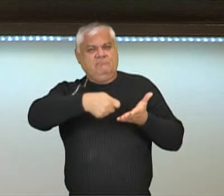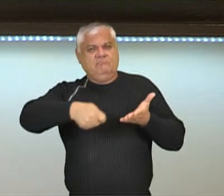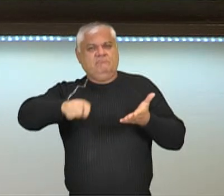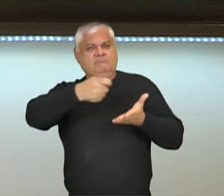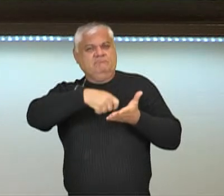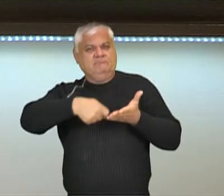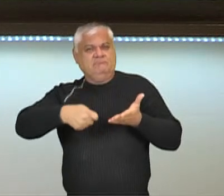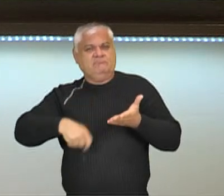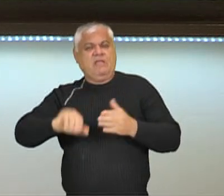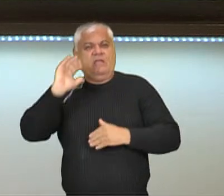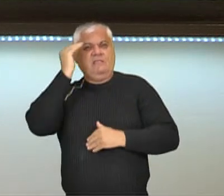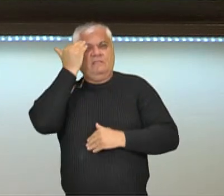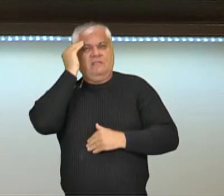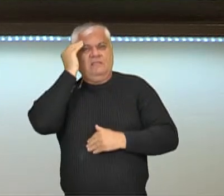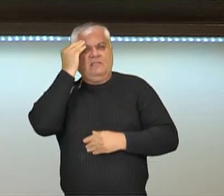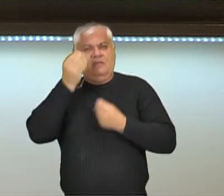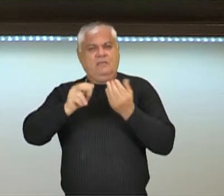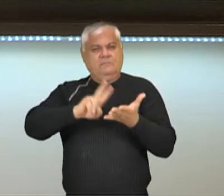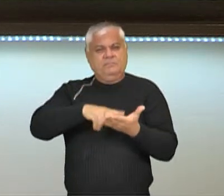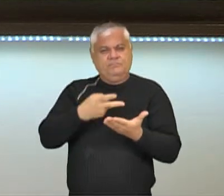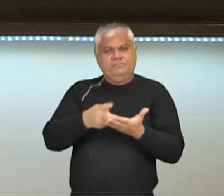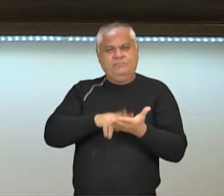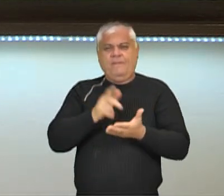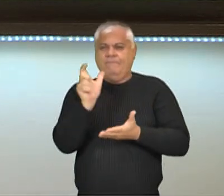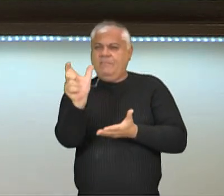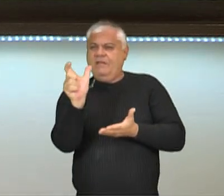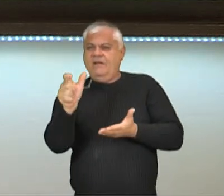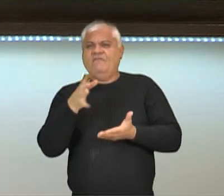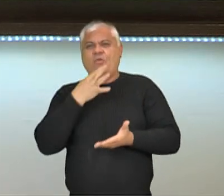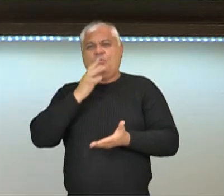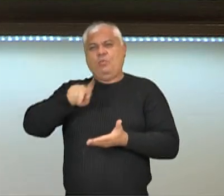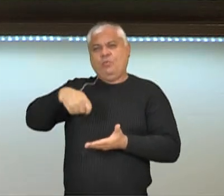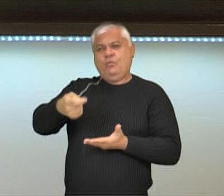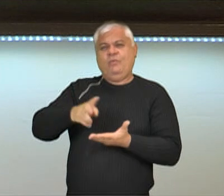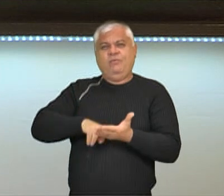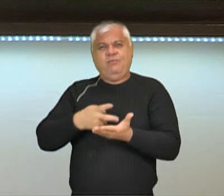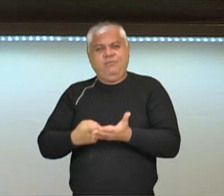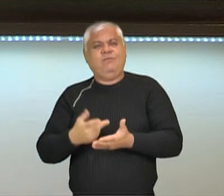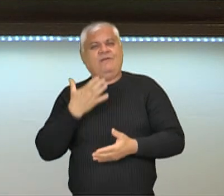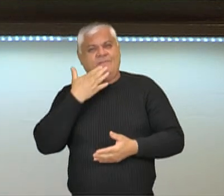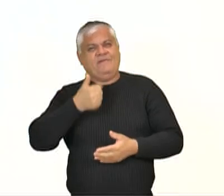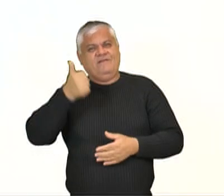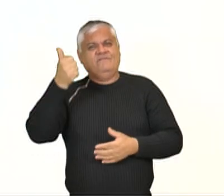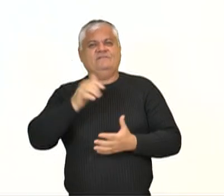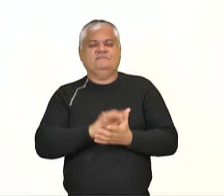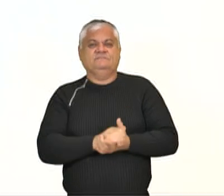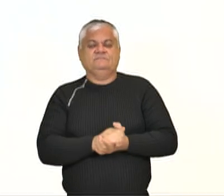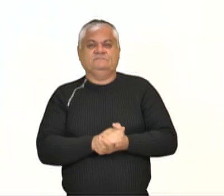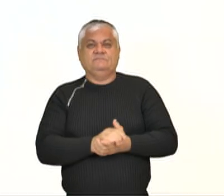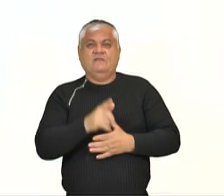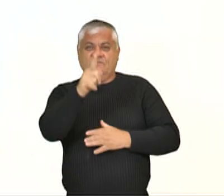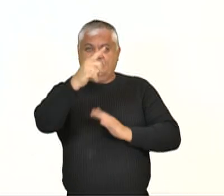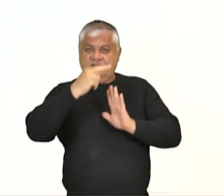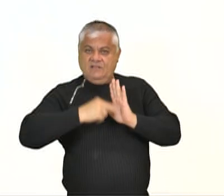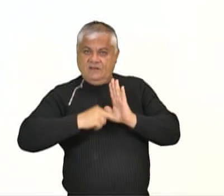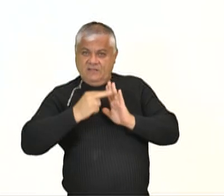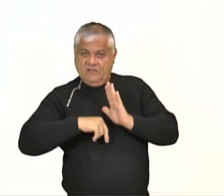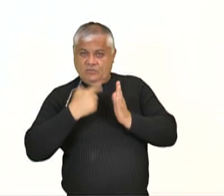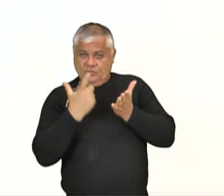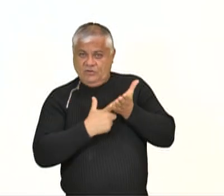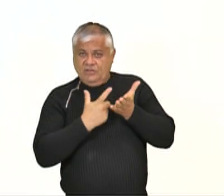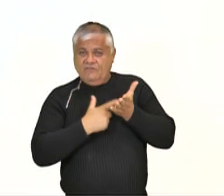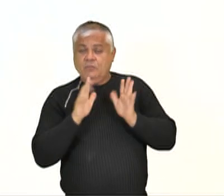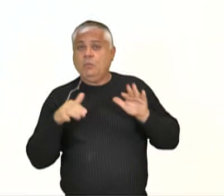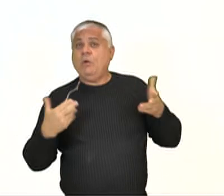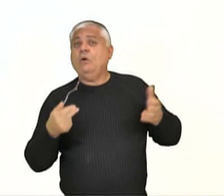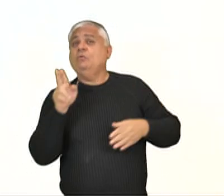entender as coisas, para interpretar os textos, né? No momento, você está lendo algum livro? E